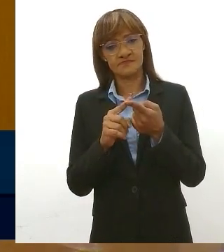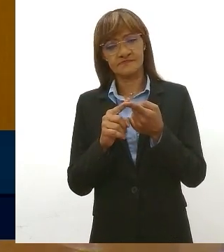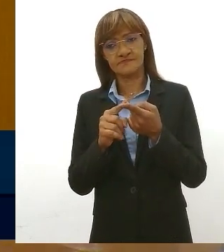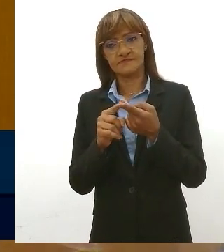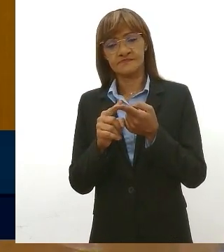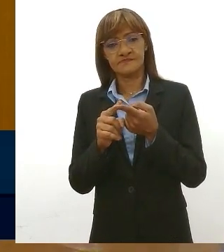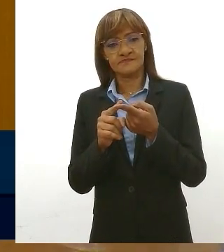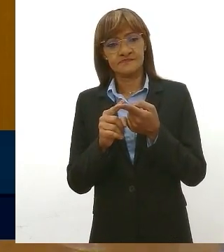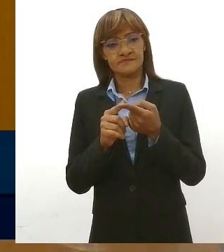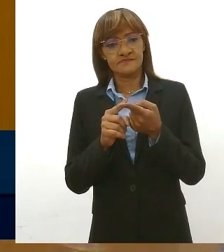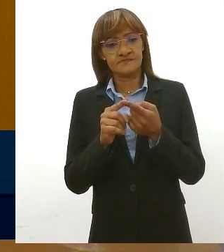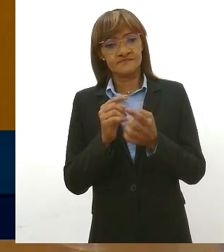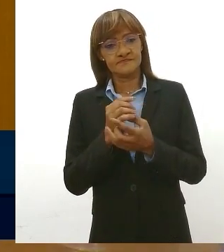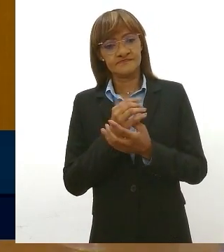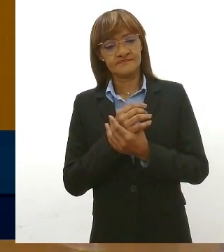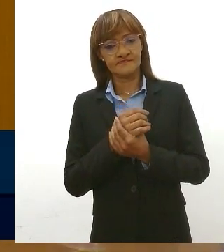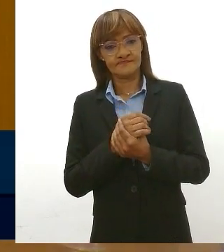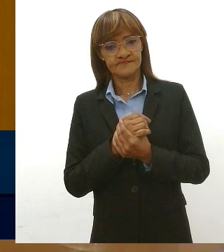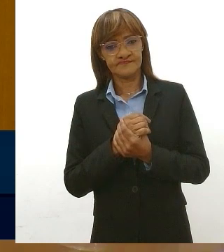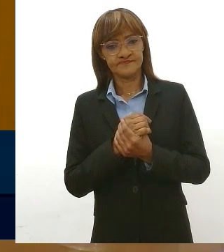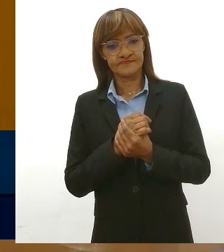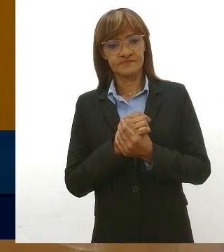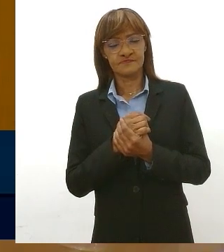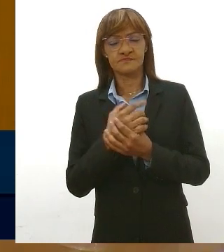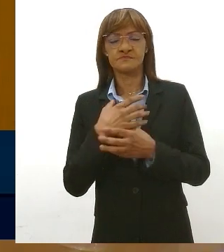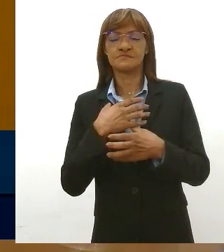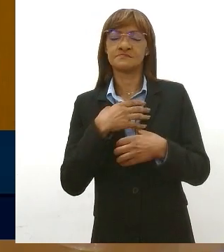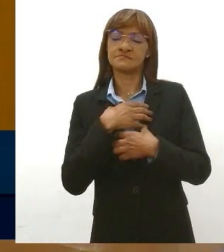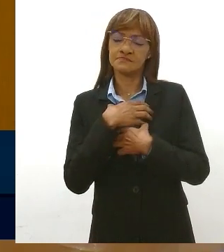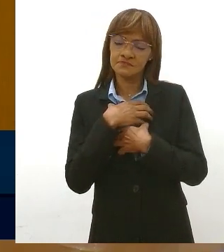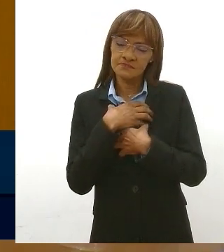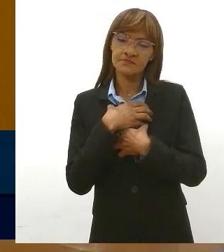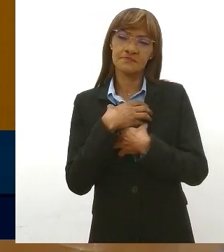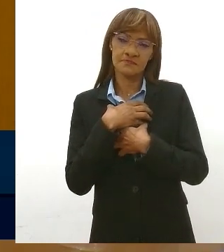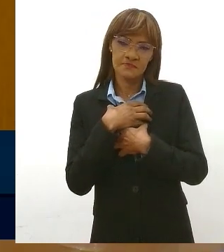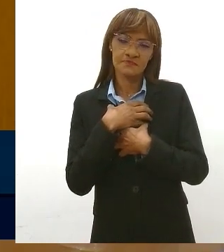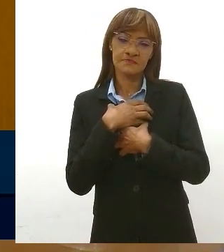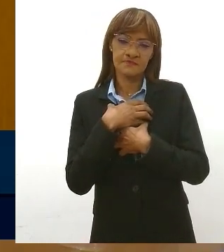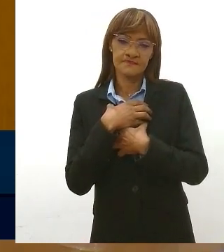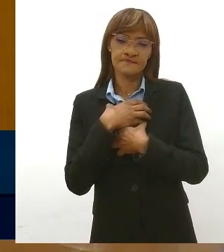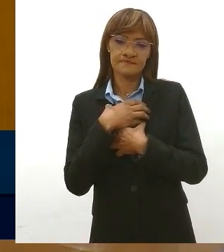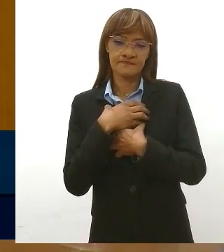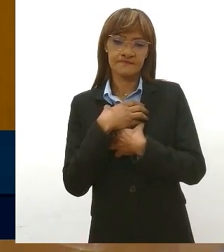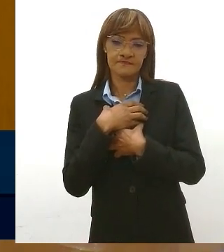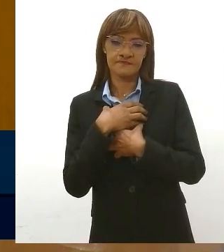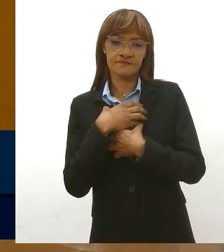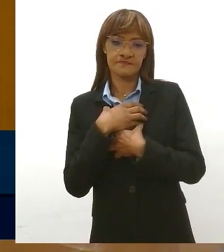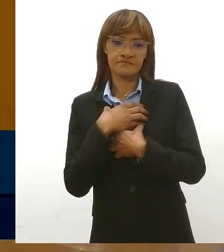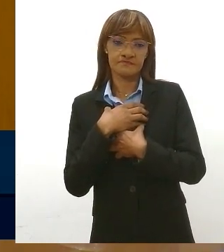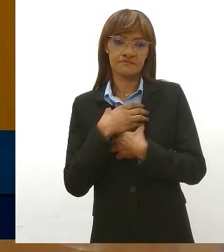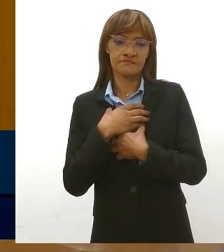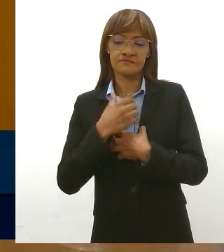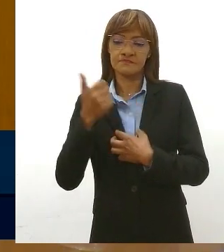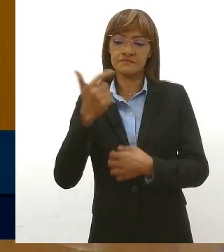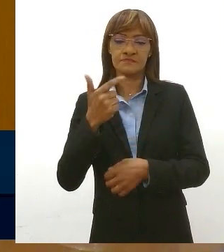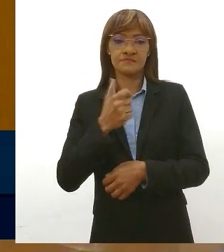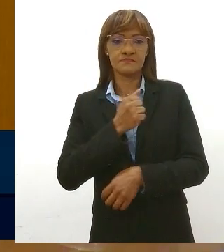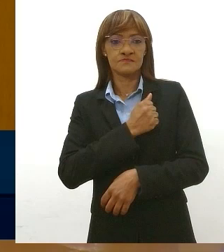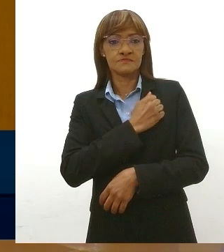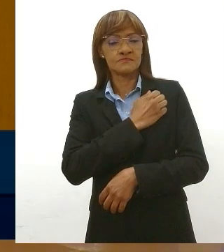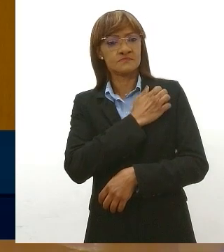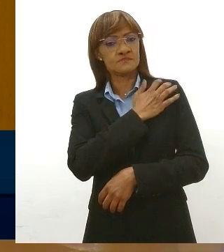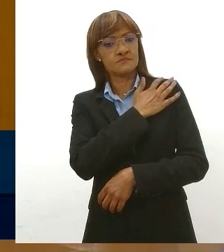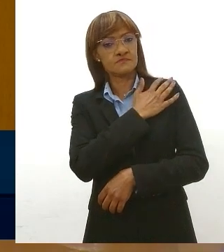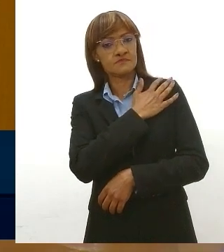fazer um voto de pesar pelo falecimento do segundo sargento da Polícia Militar de Sergipe, Valtênio Bispo dos